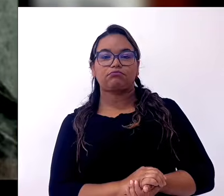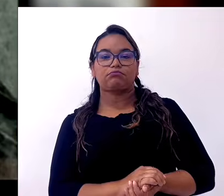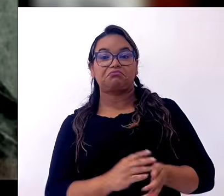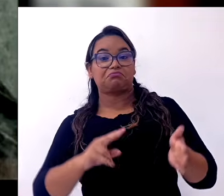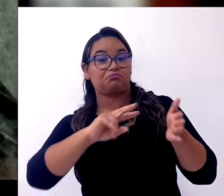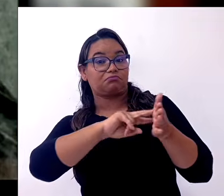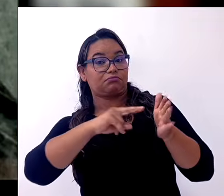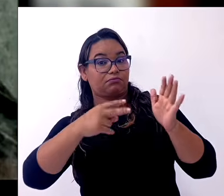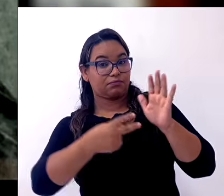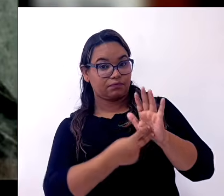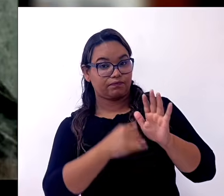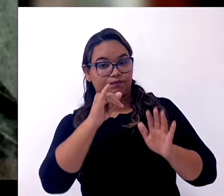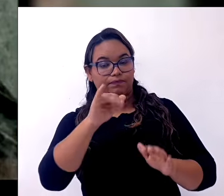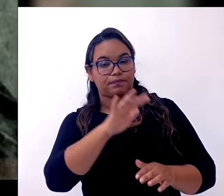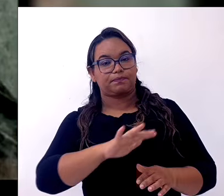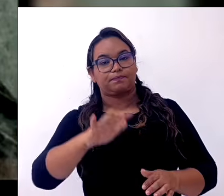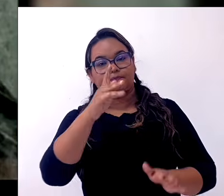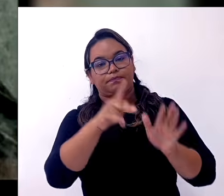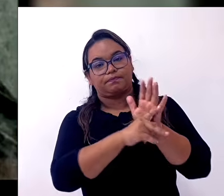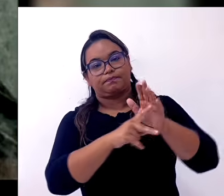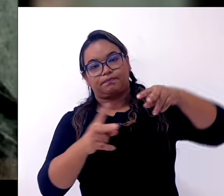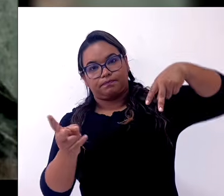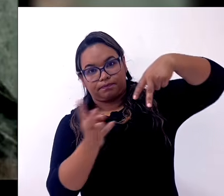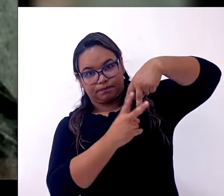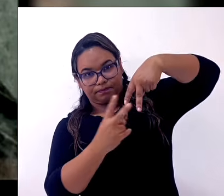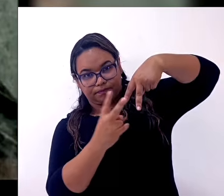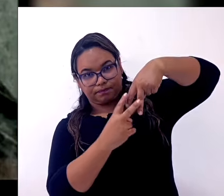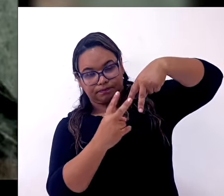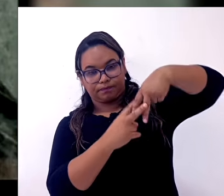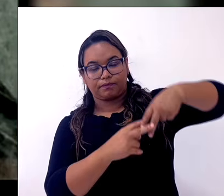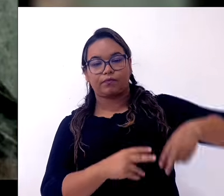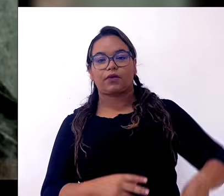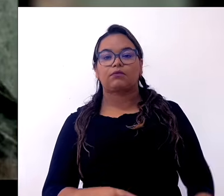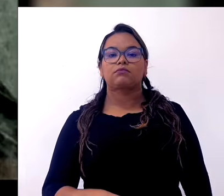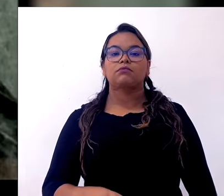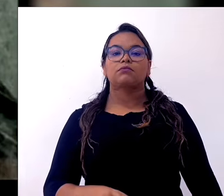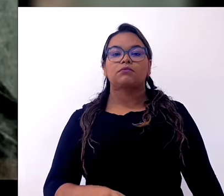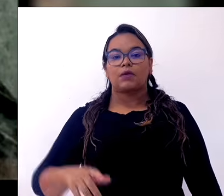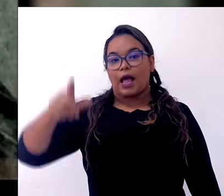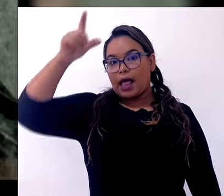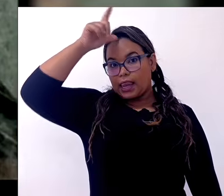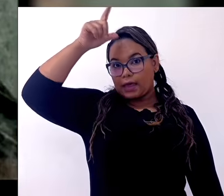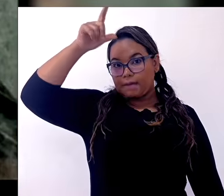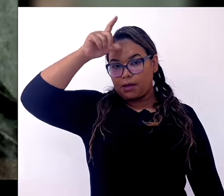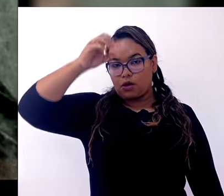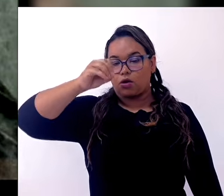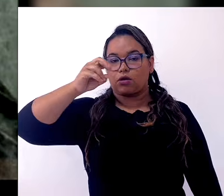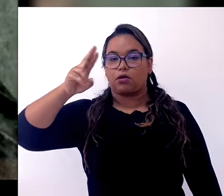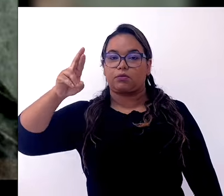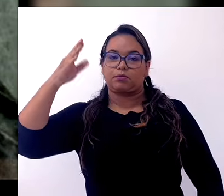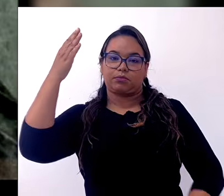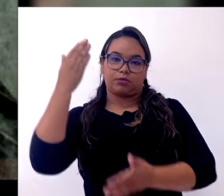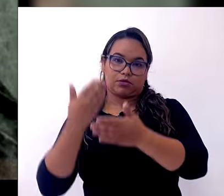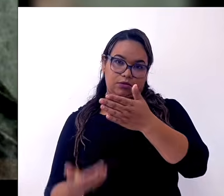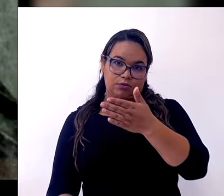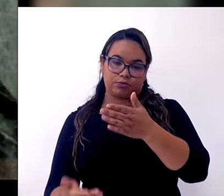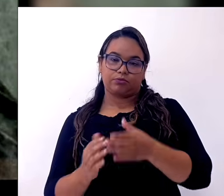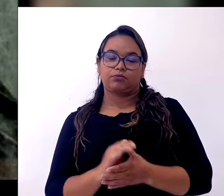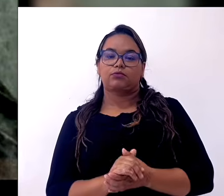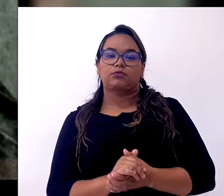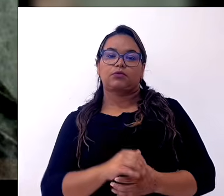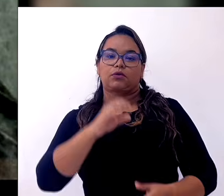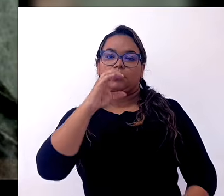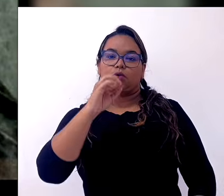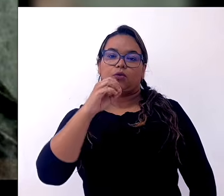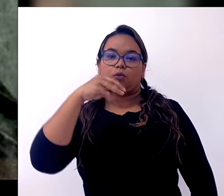removidos. Os emblemas comunistas desapareceram. O Jornal de Pretória, de 20 de agosto de 1999, relata